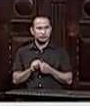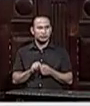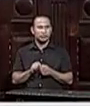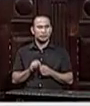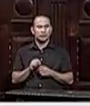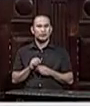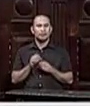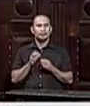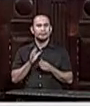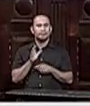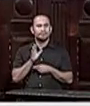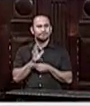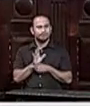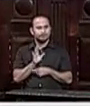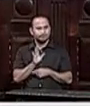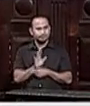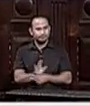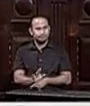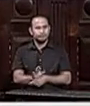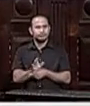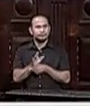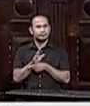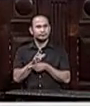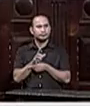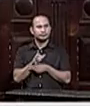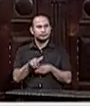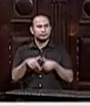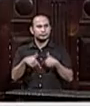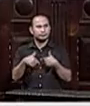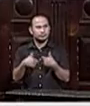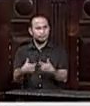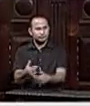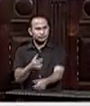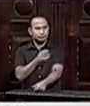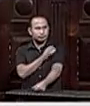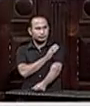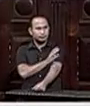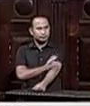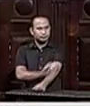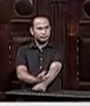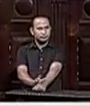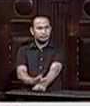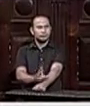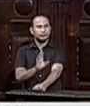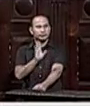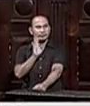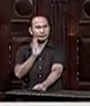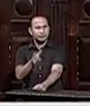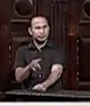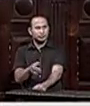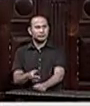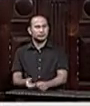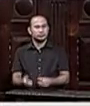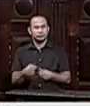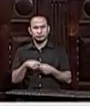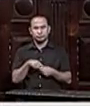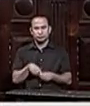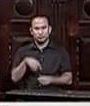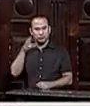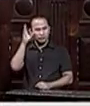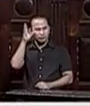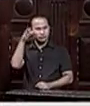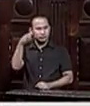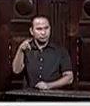dos interesses dos animadores culturais, e a Assembleia, então, já recorreu da decisão de Celso de Mello, no